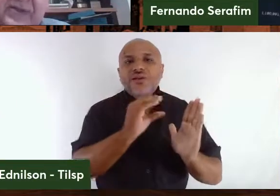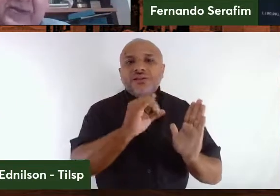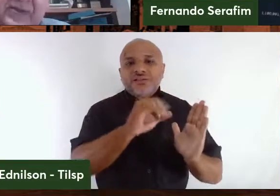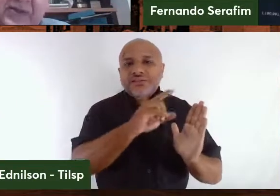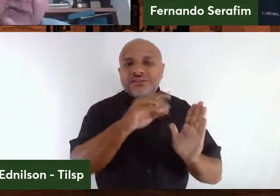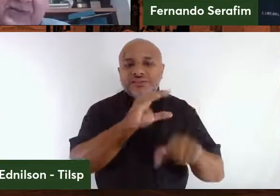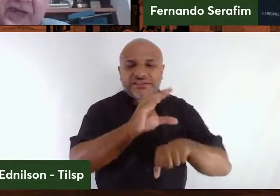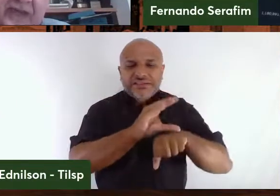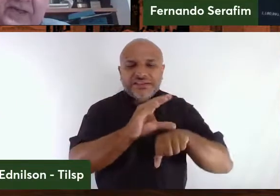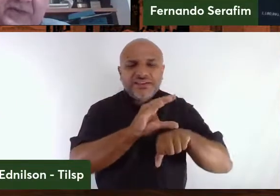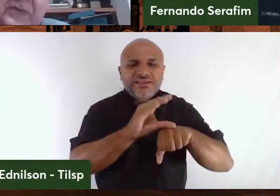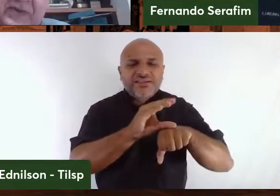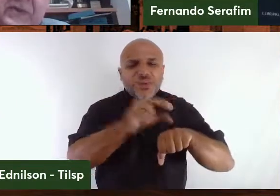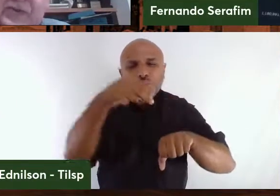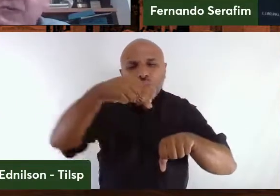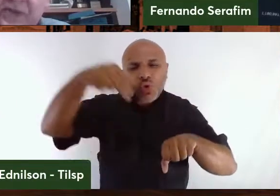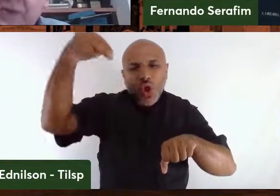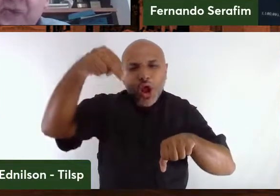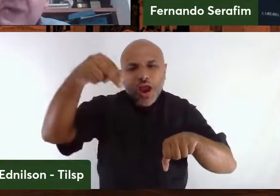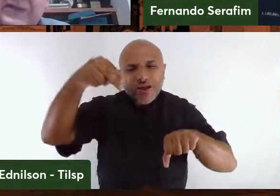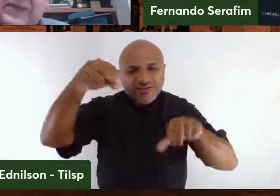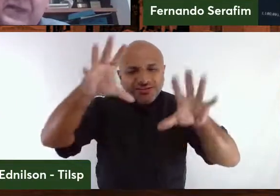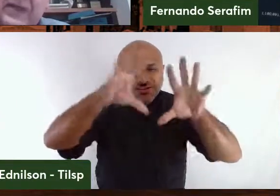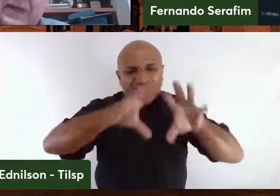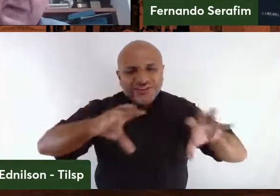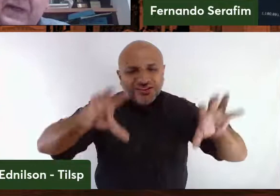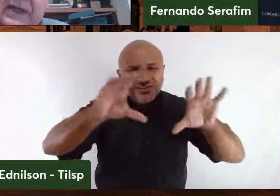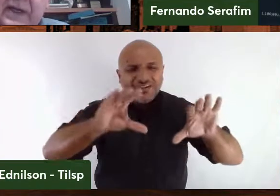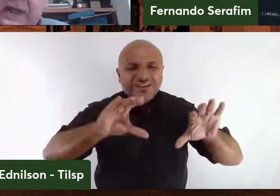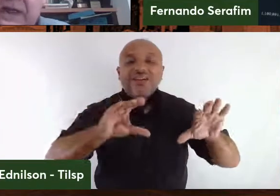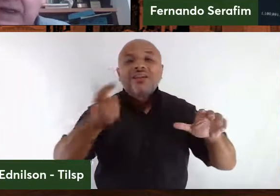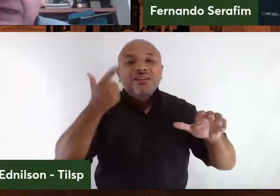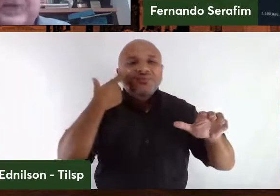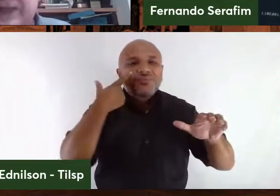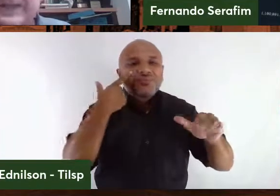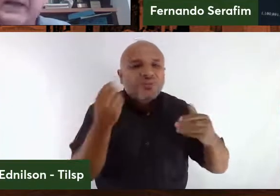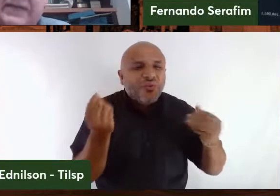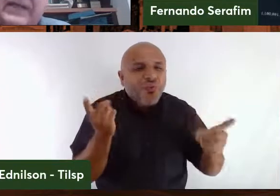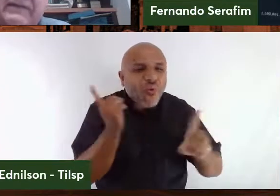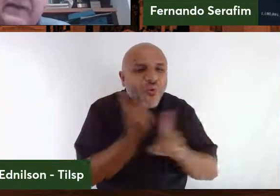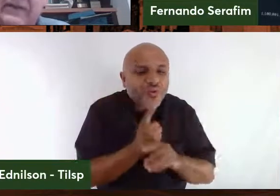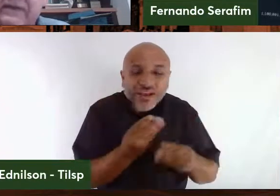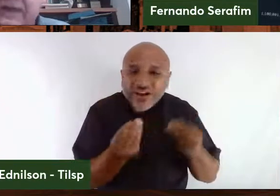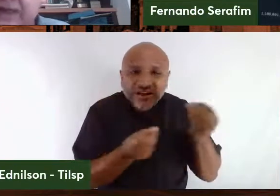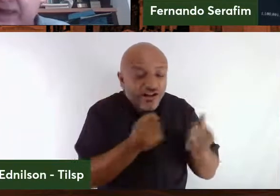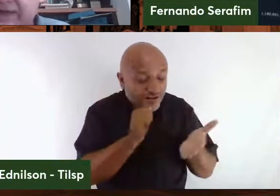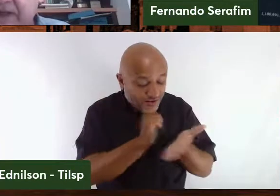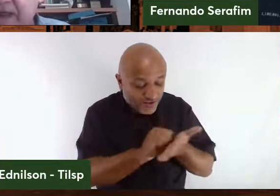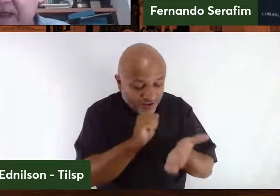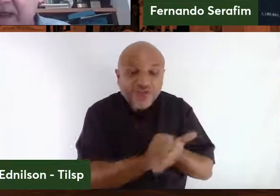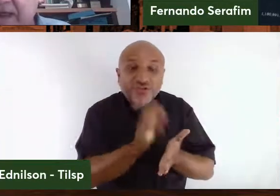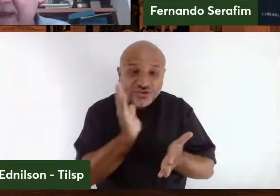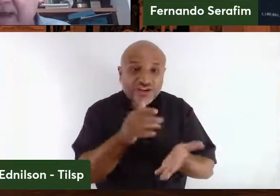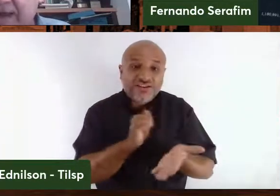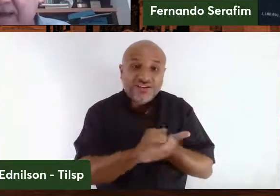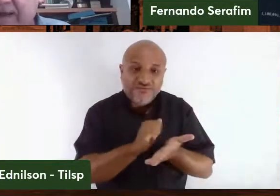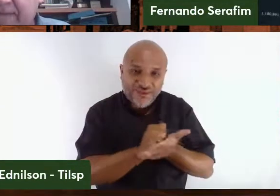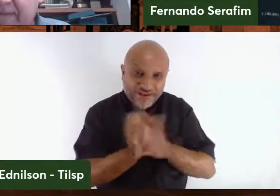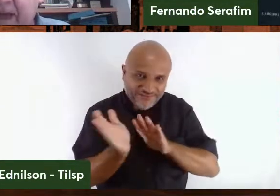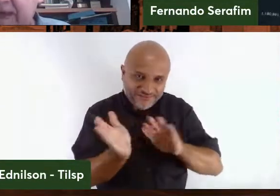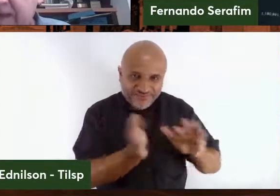esse título, eu descobri o romance que eu queria, que eu já estava escrevendo, na verdade.